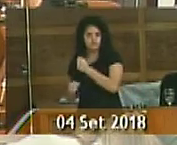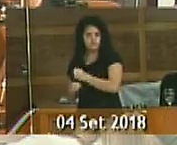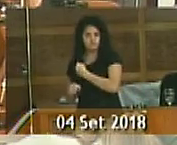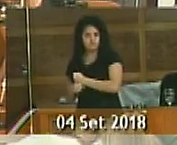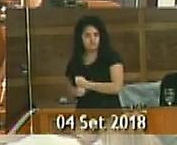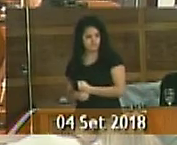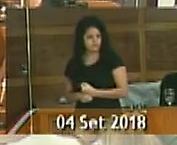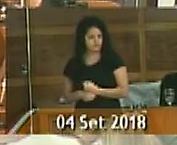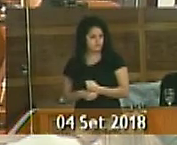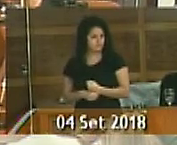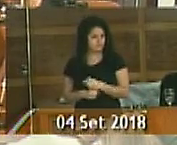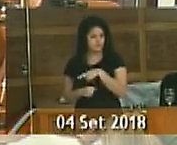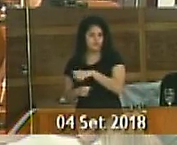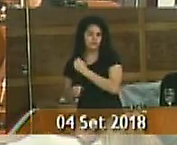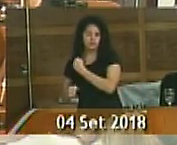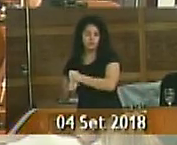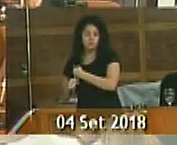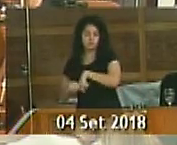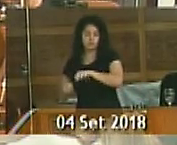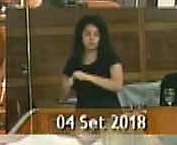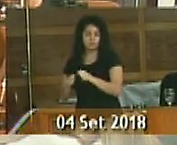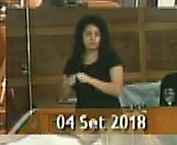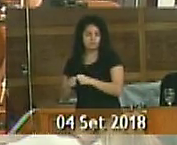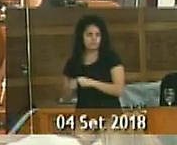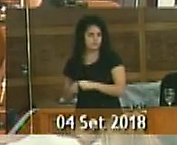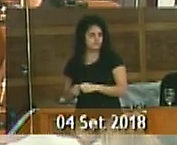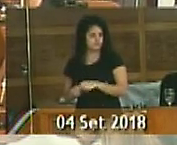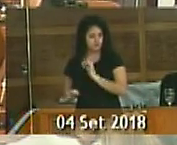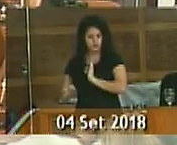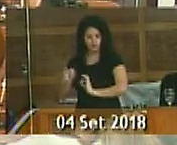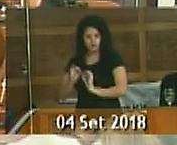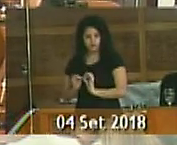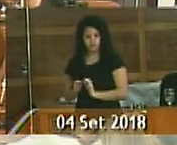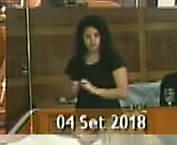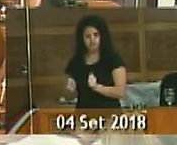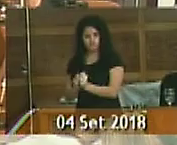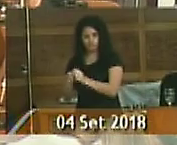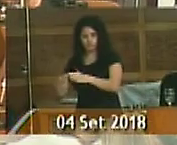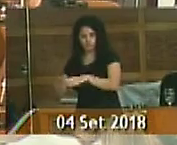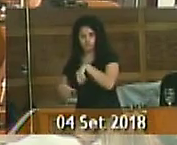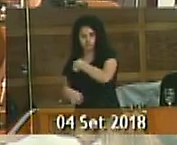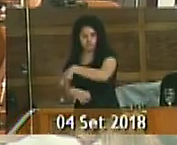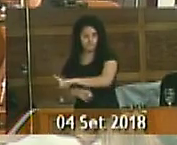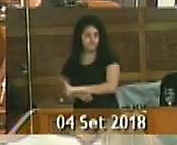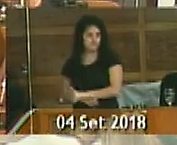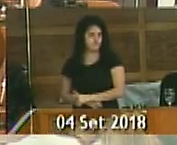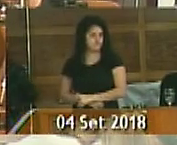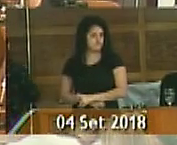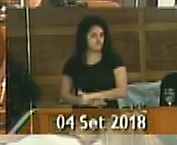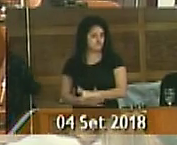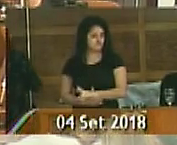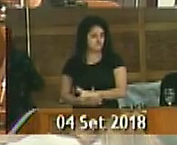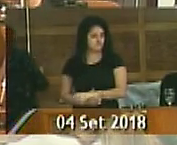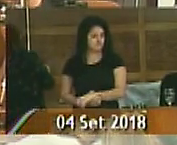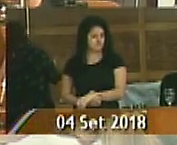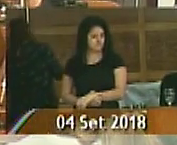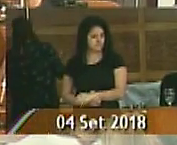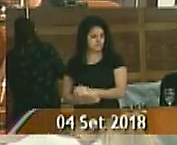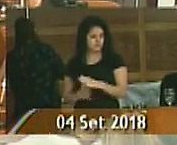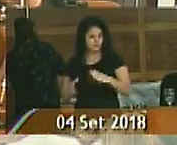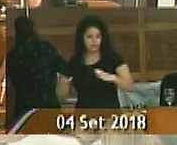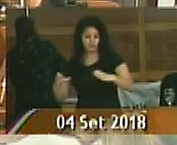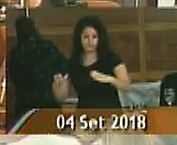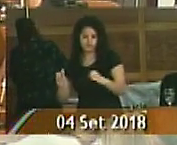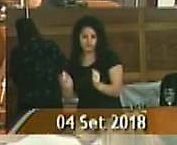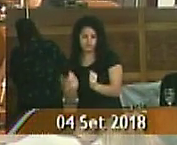né? Aquela obra é feita pelo administrador e sua equipe, né? É um